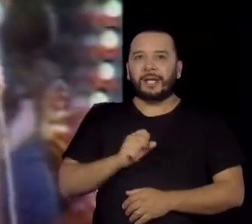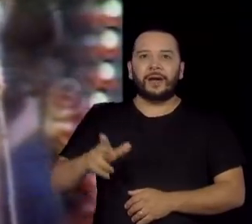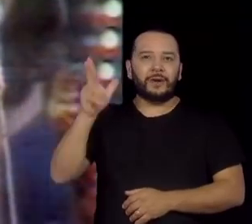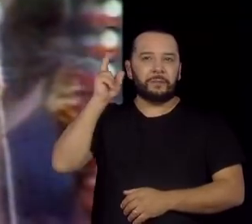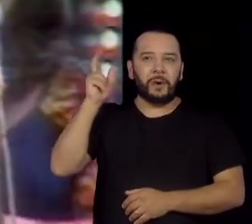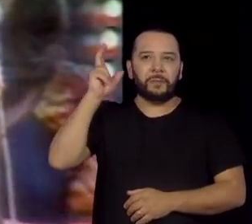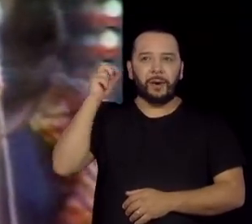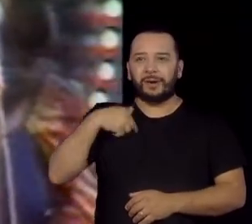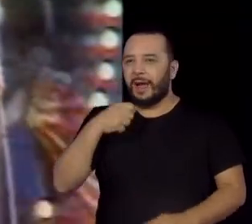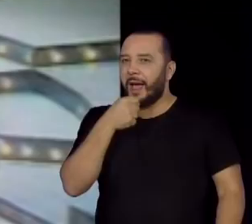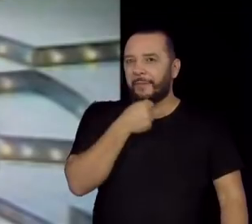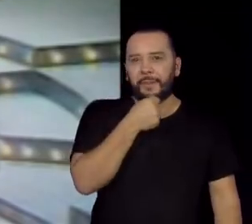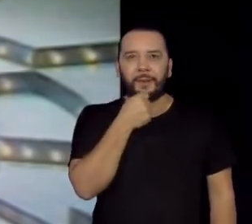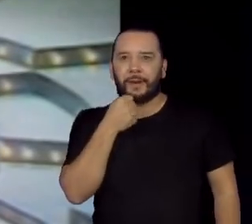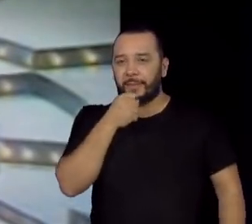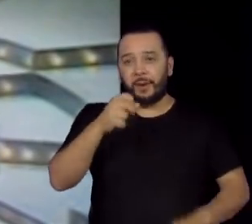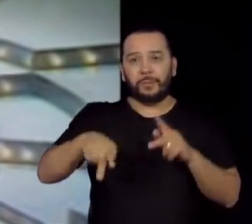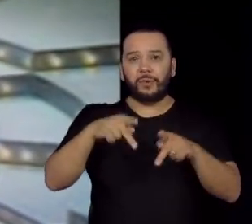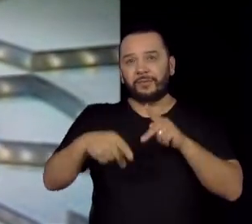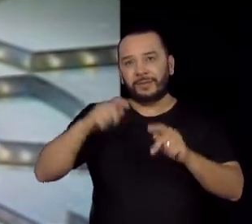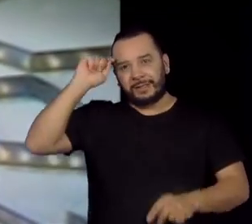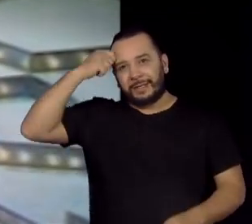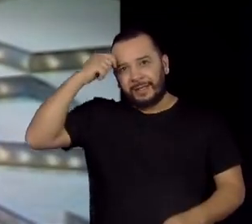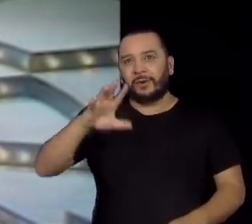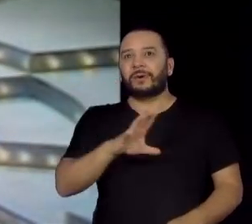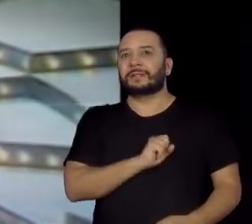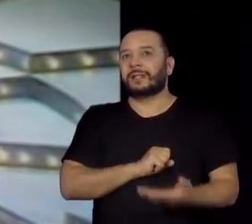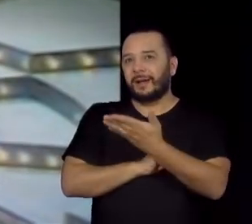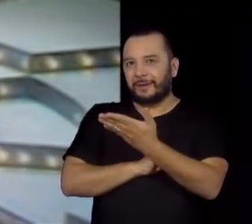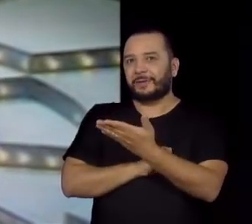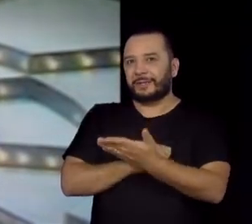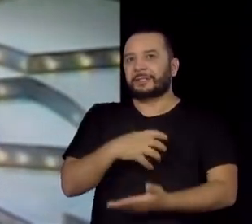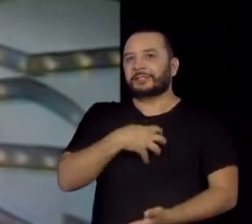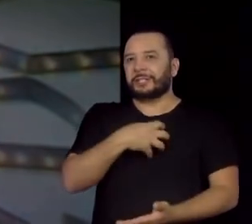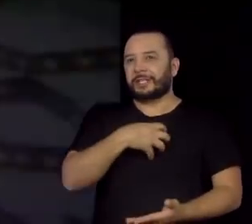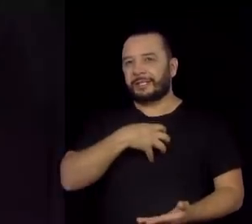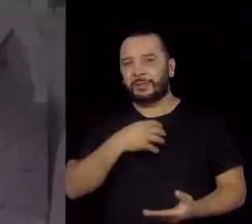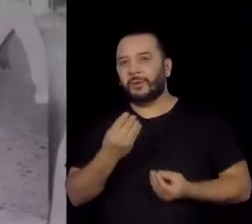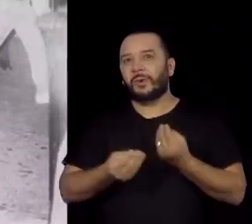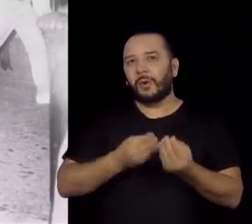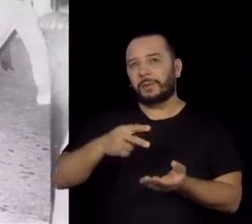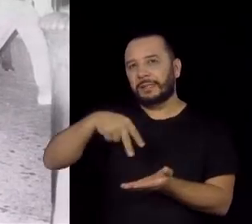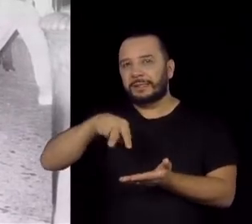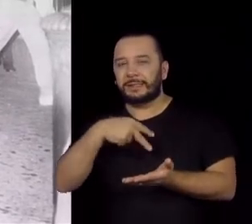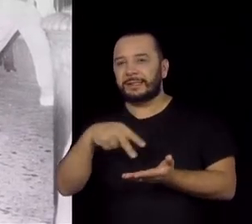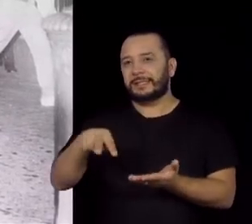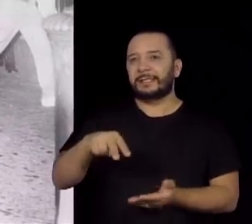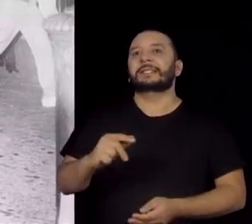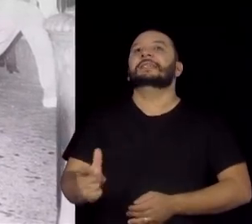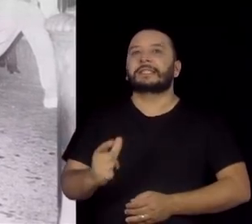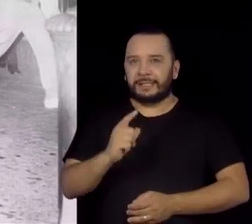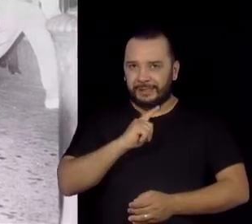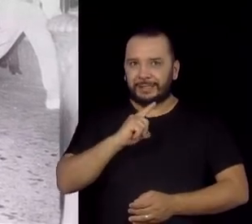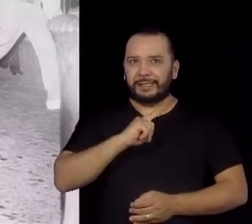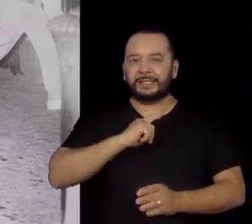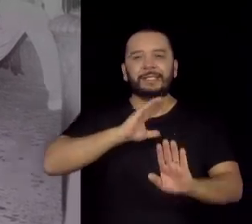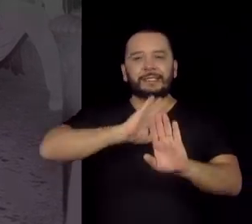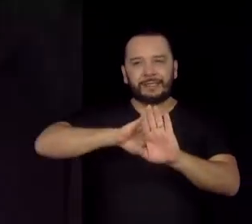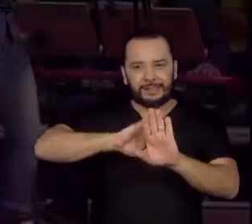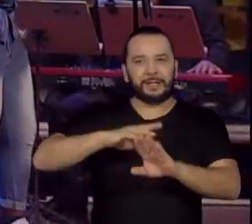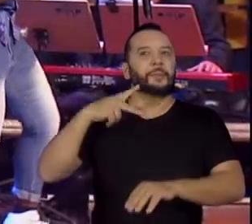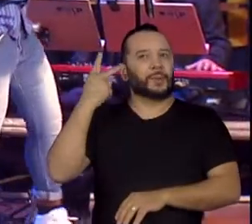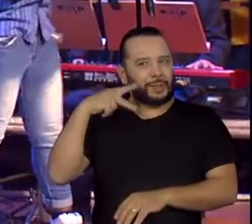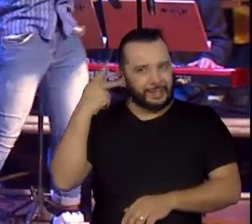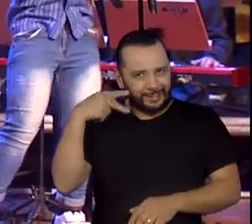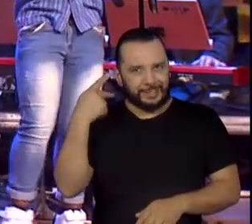ele cantava, era esse o gestual, o comportamento. Que vinham revestidos de conotação política,